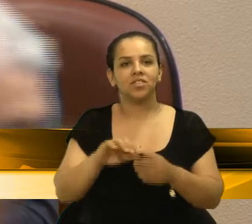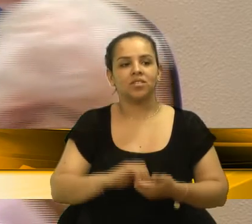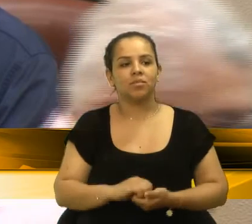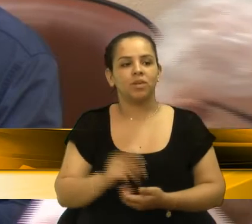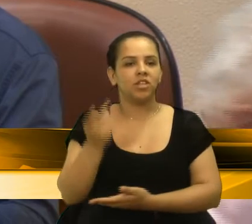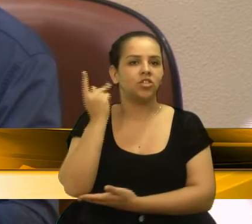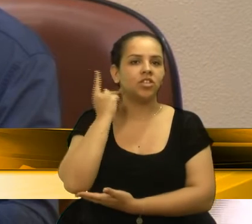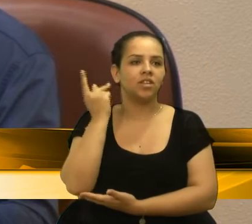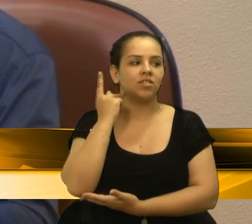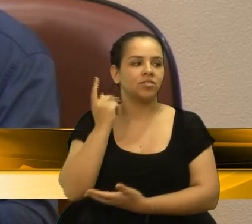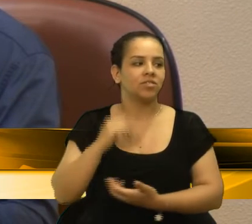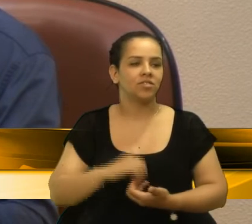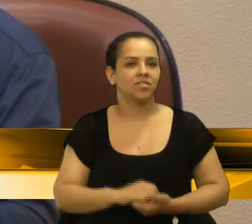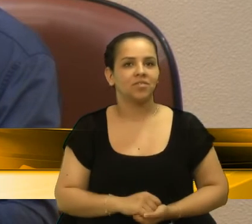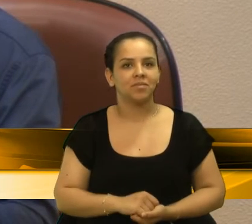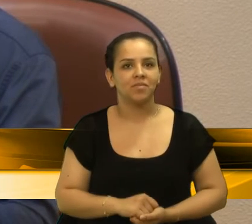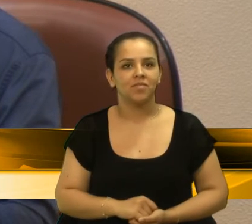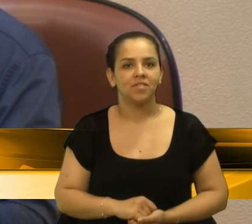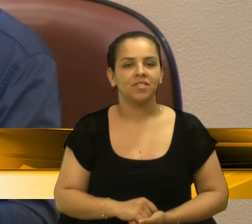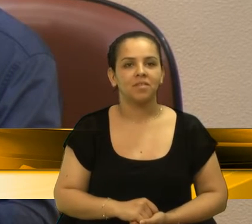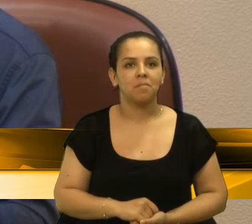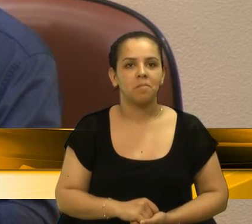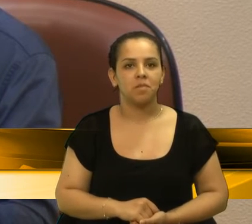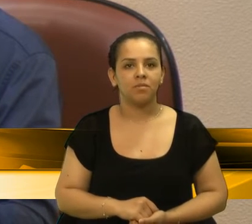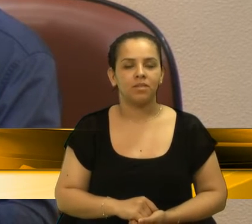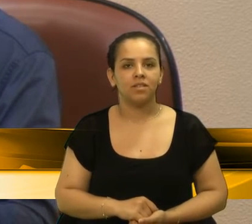município e do prefeito municipal. Aberta a sessão,